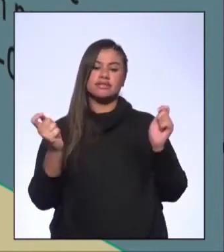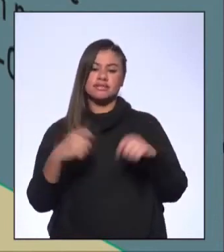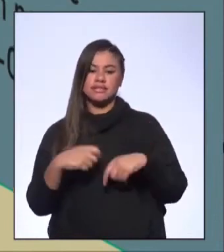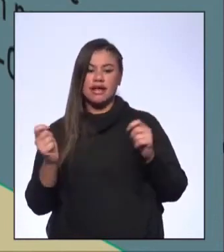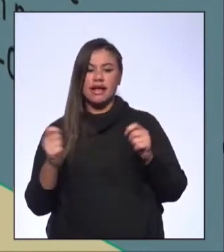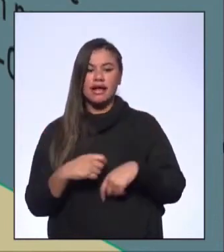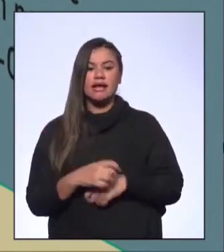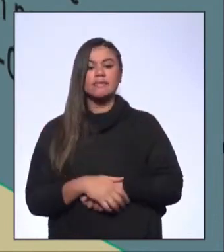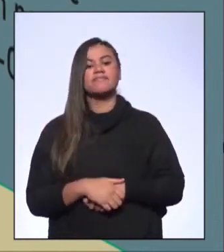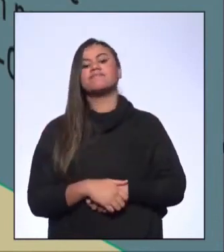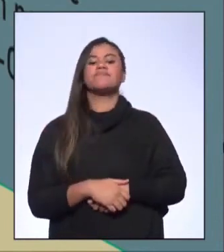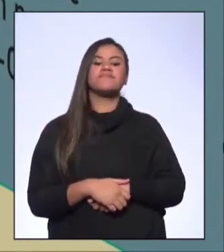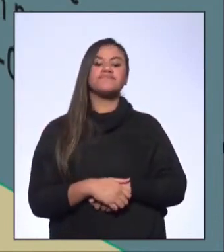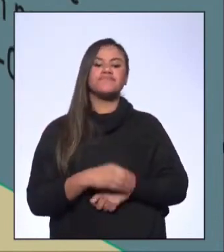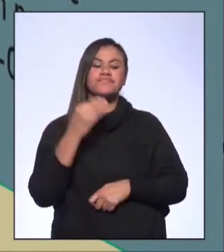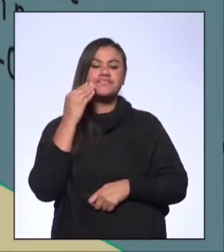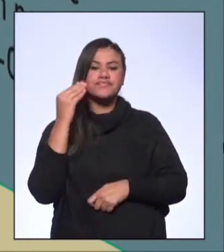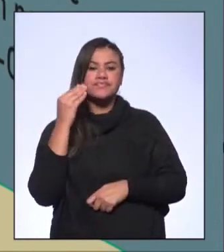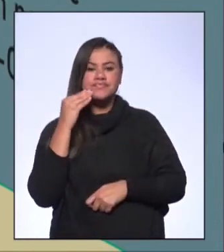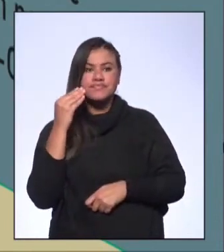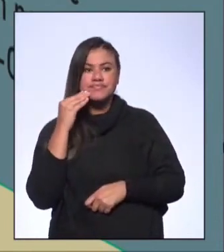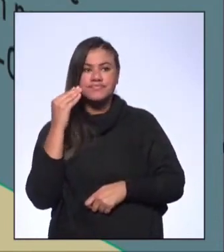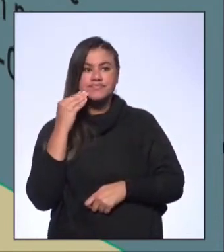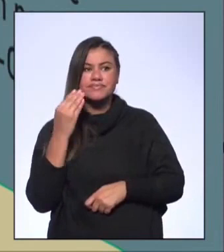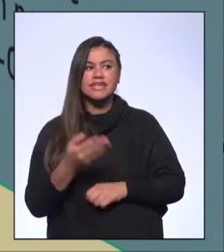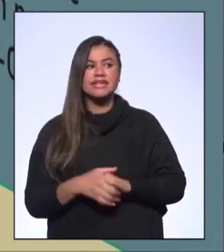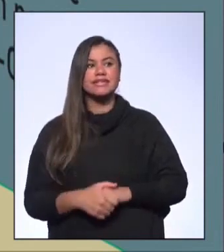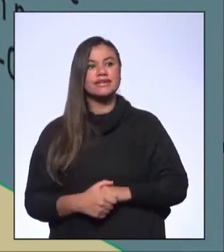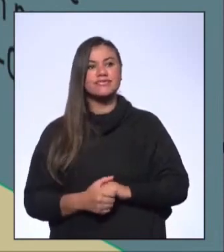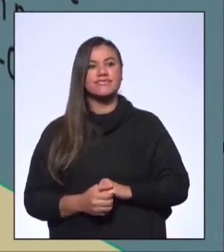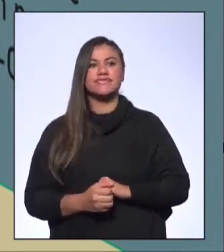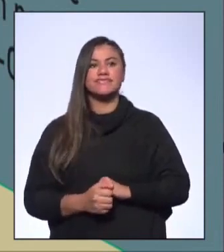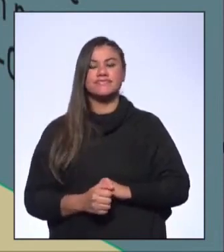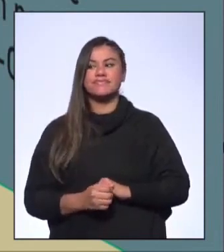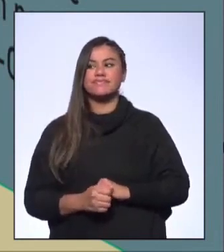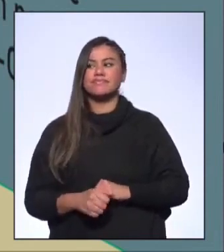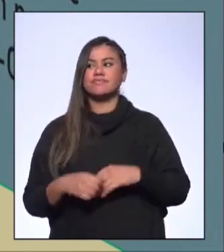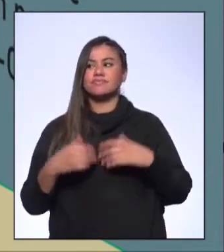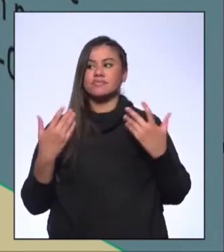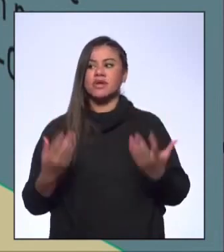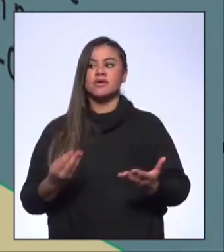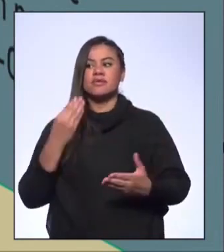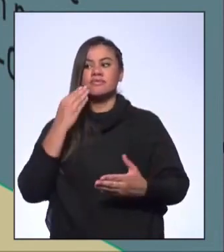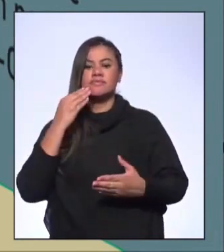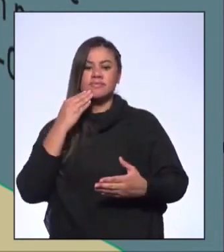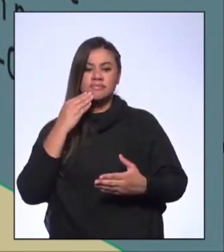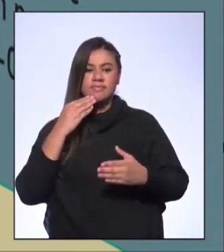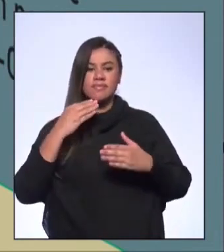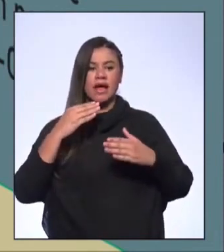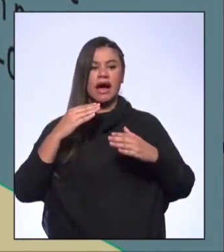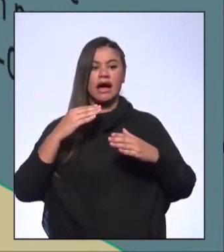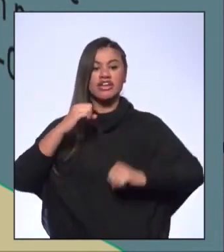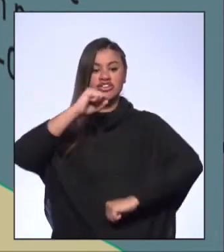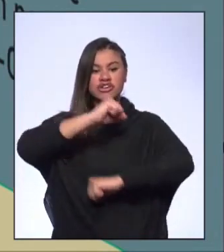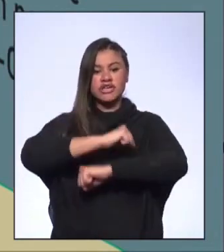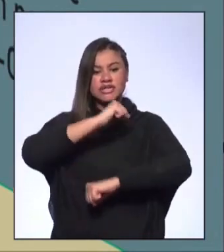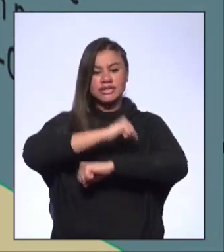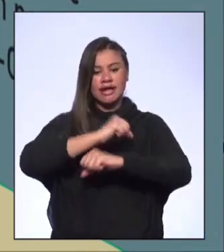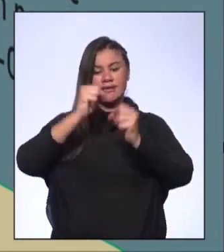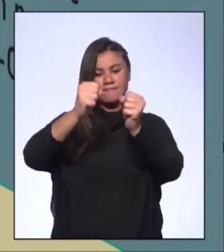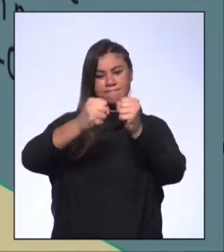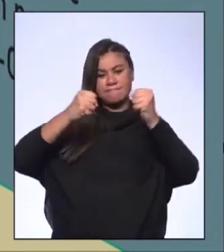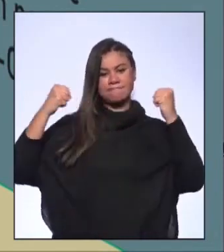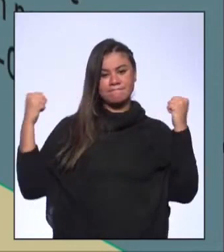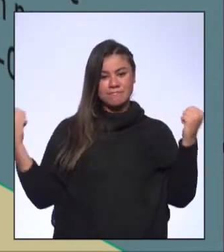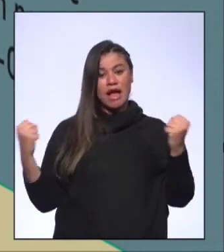do possível, dentro do exequível nessas salas. Então, manter as janelas e portas abertas, né, isso